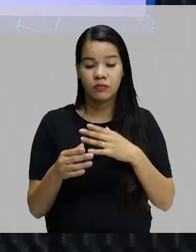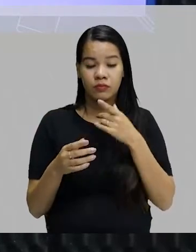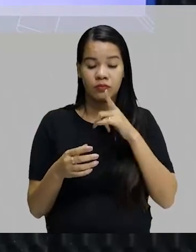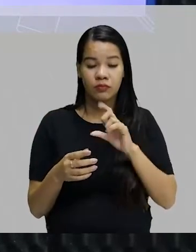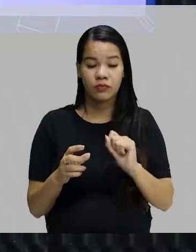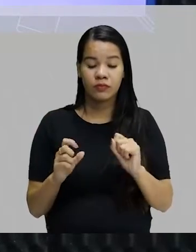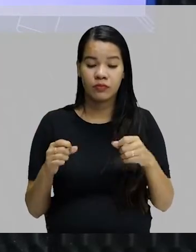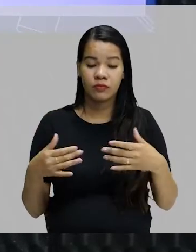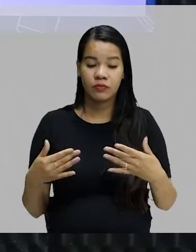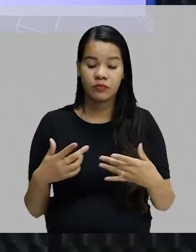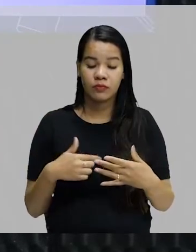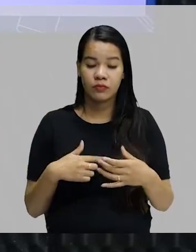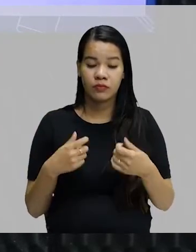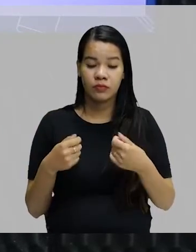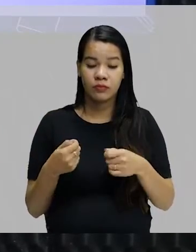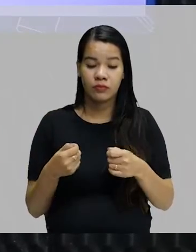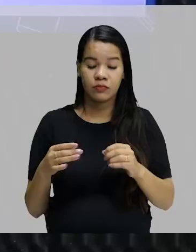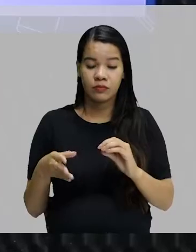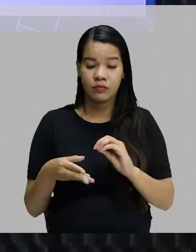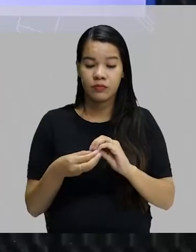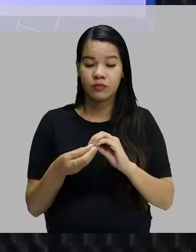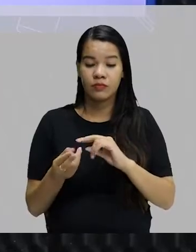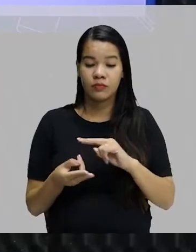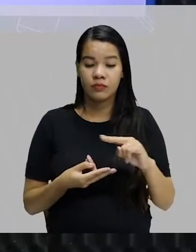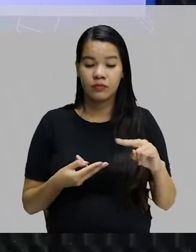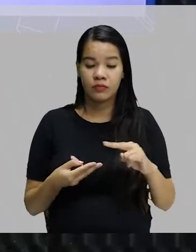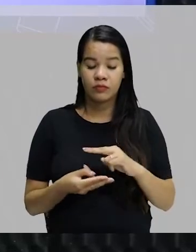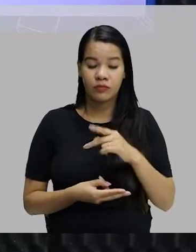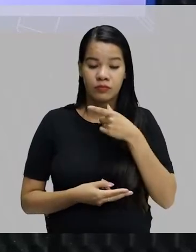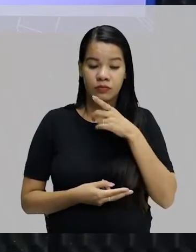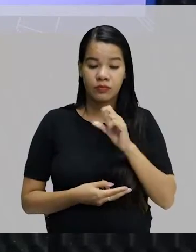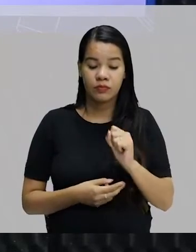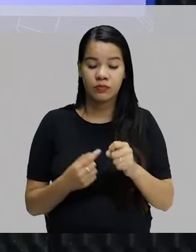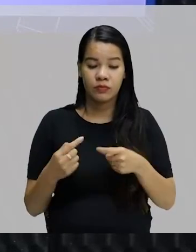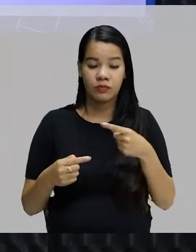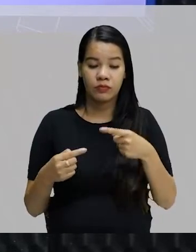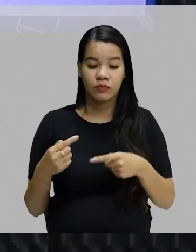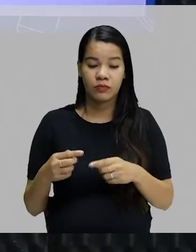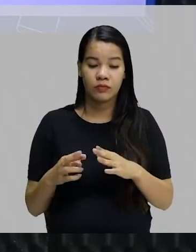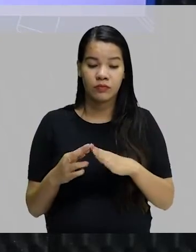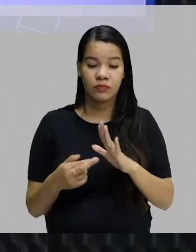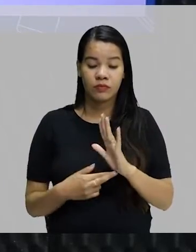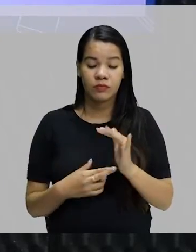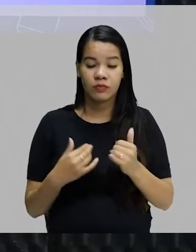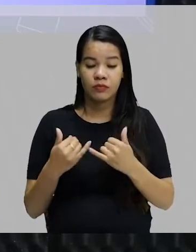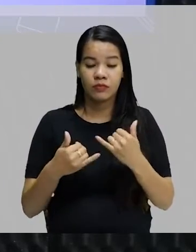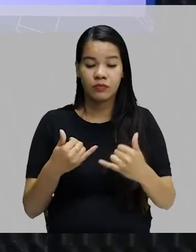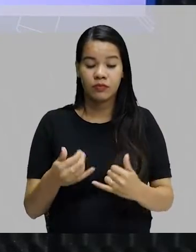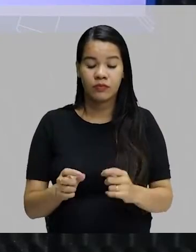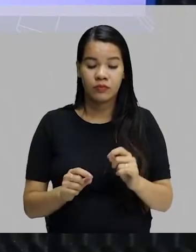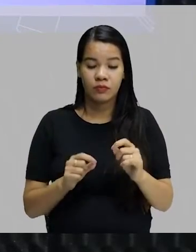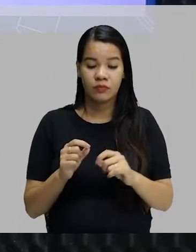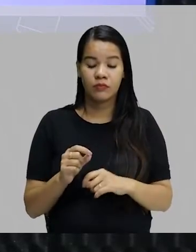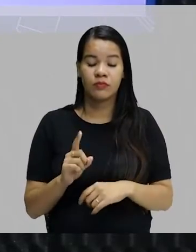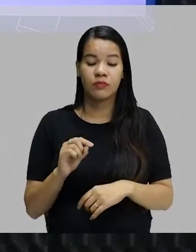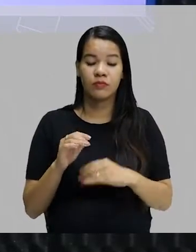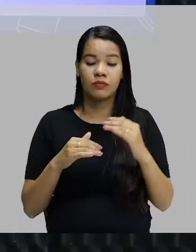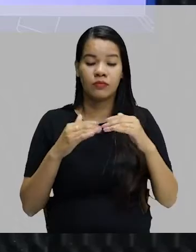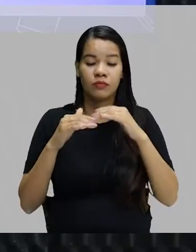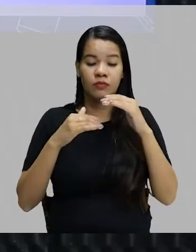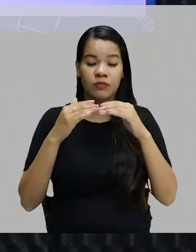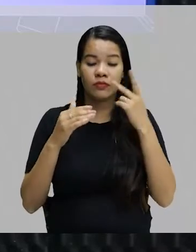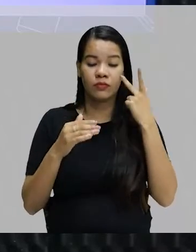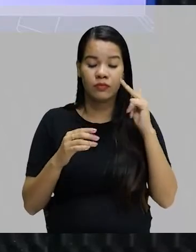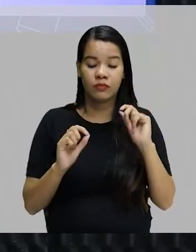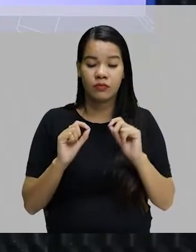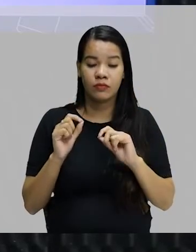inserir num universo linguístico, dominar as regras do jogo desta linguagem, né, que linguisticamente é desenvolvida,